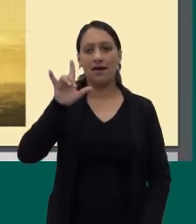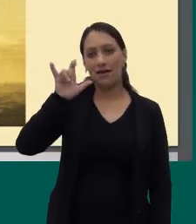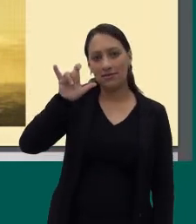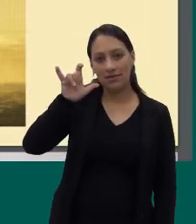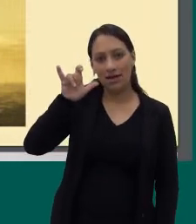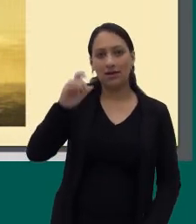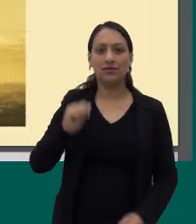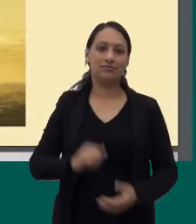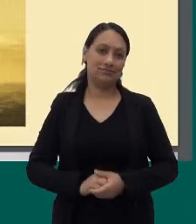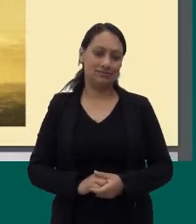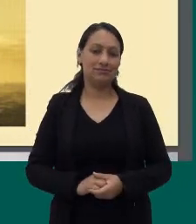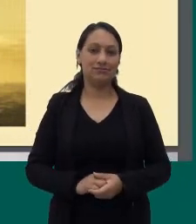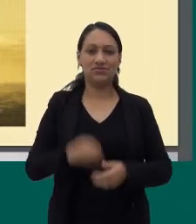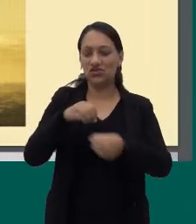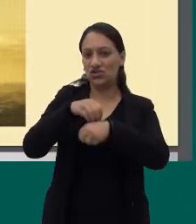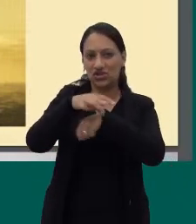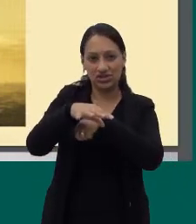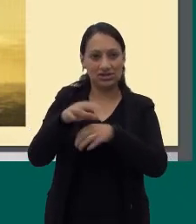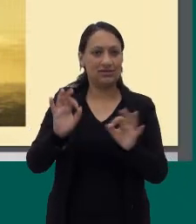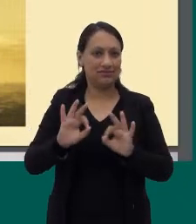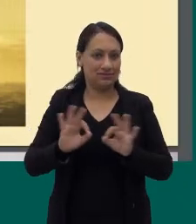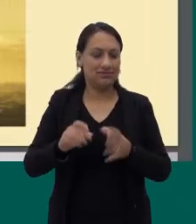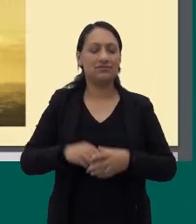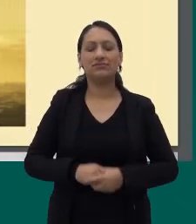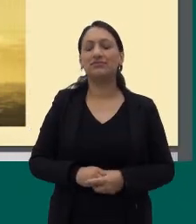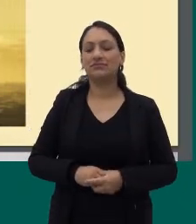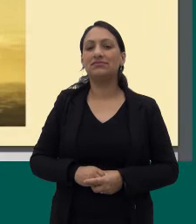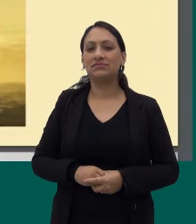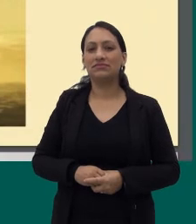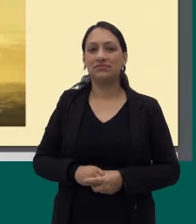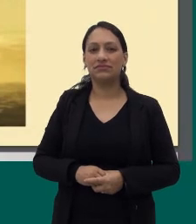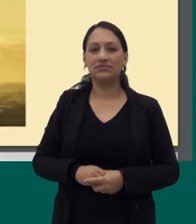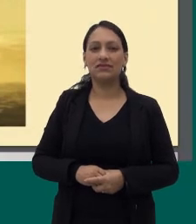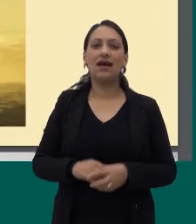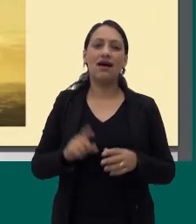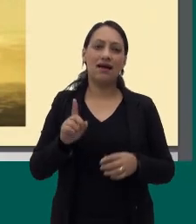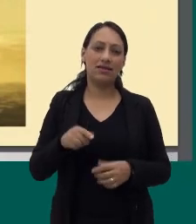5 dicas. Mais de 5 itens.